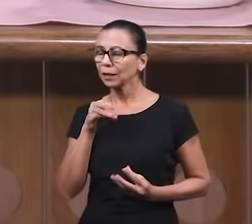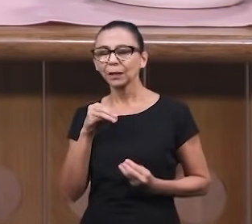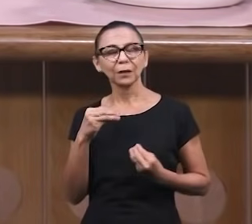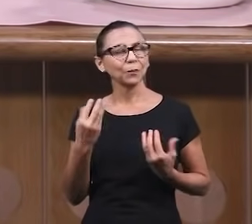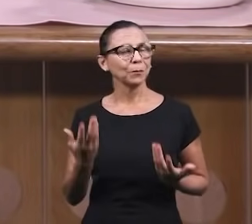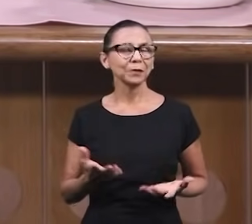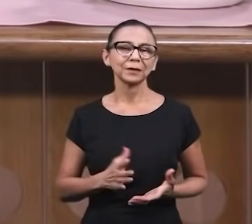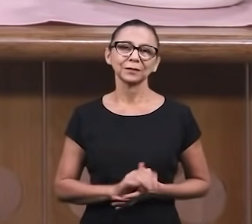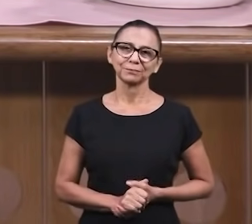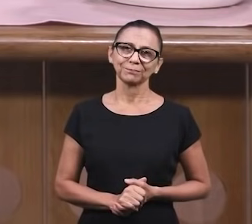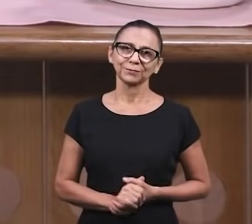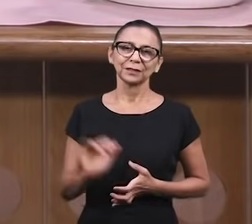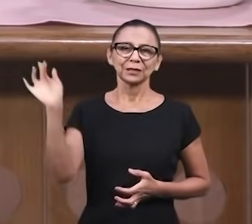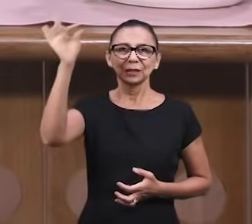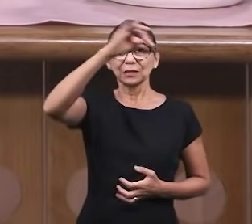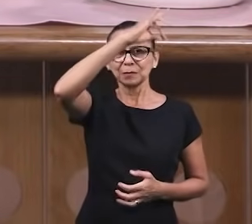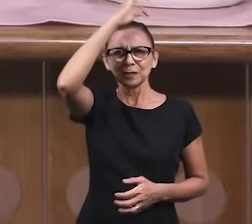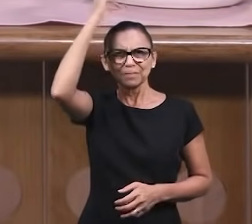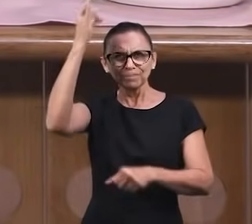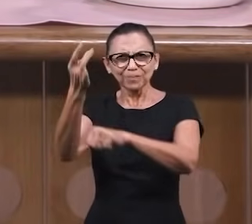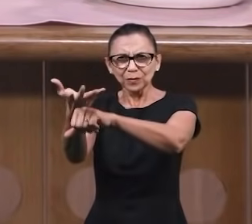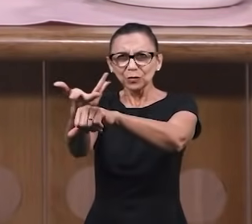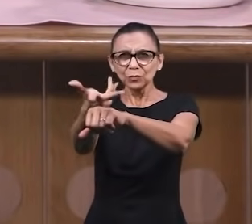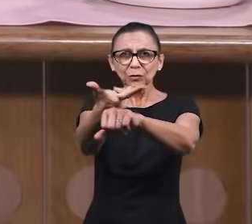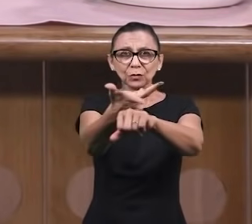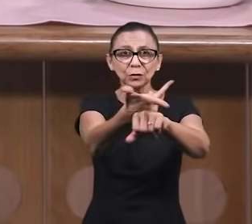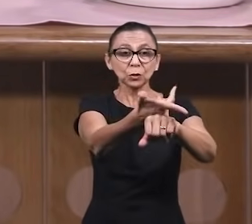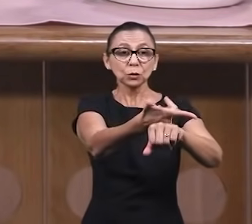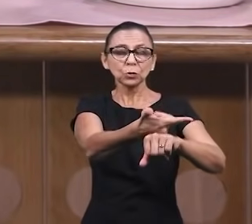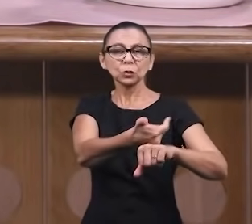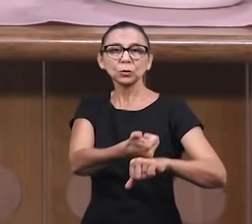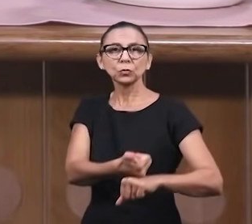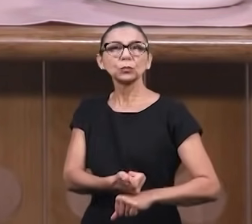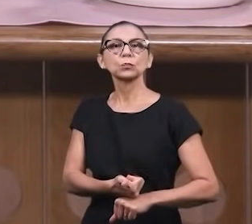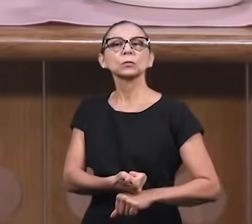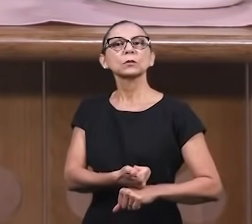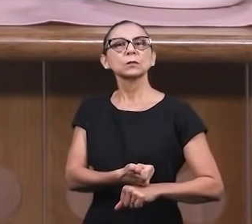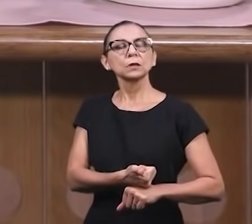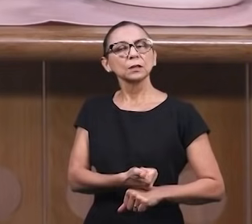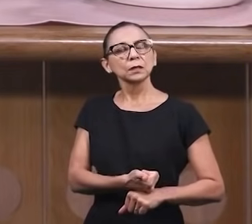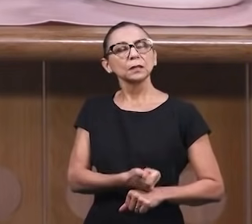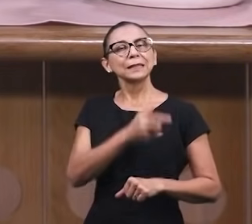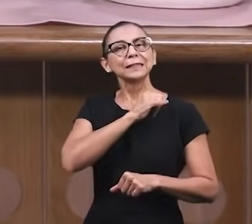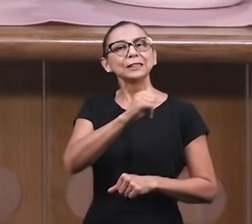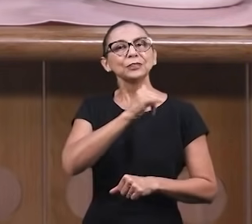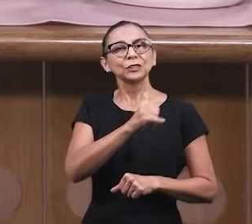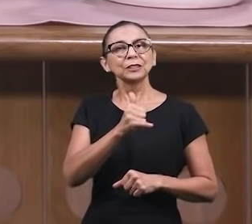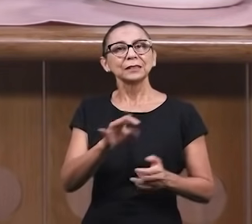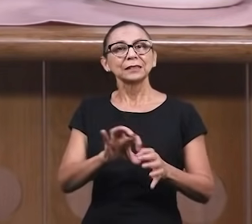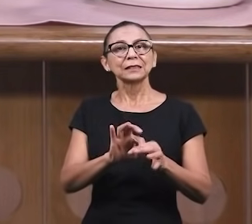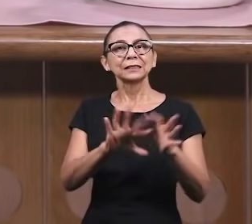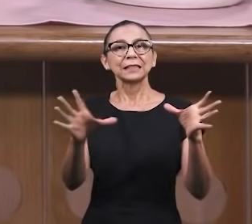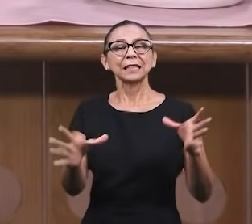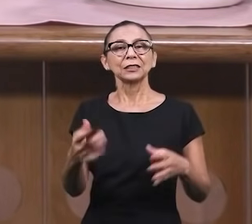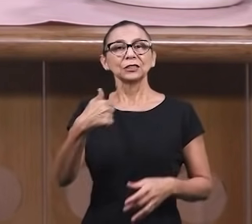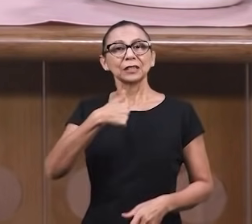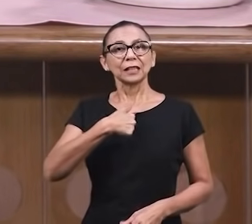isso. Então o Espírito Santo move e toca no seu coração e diz, deixa eu entrar na sua